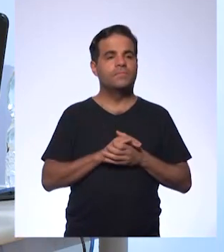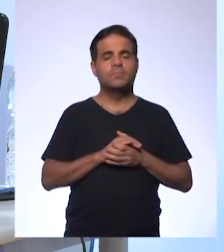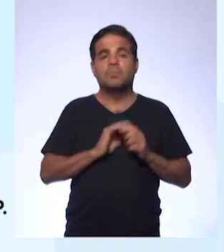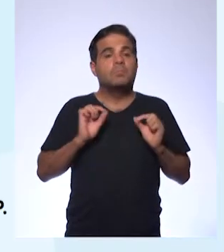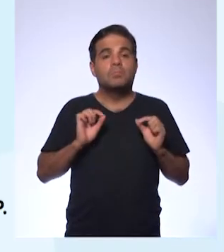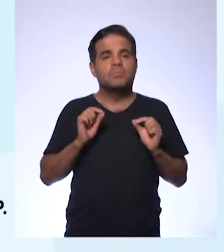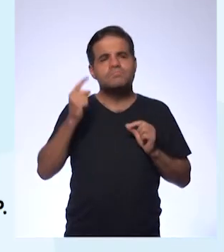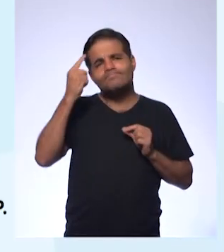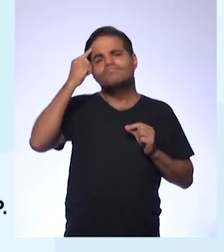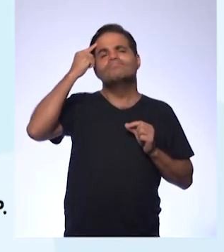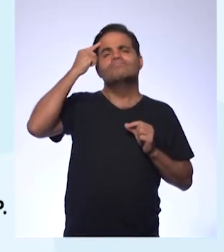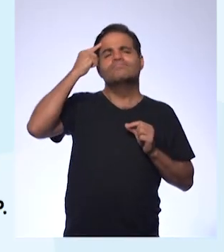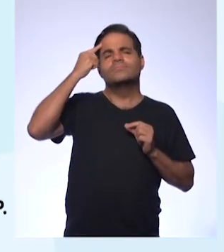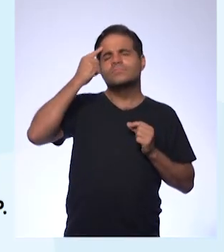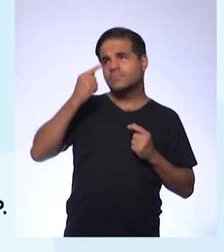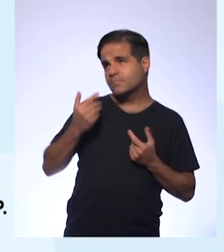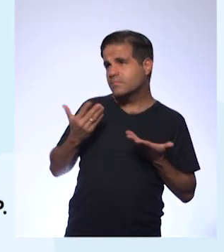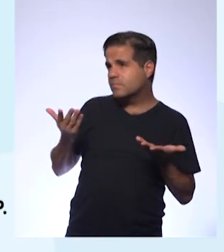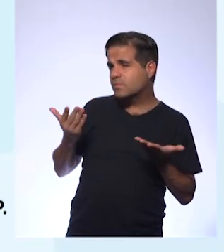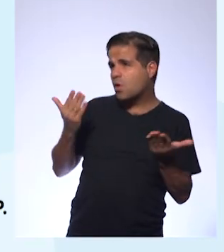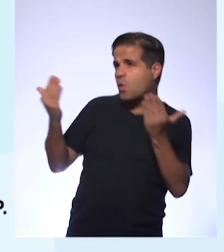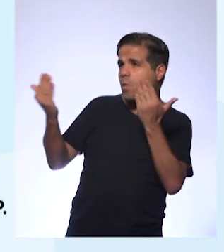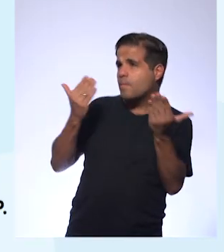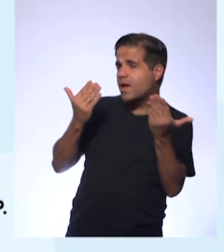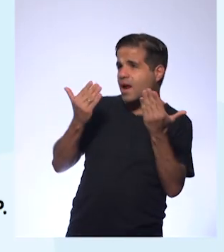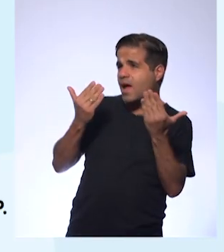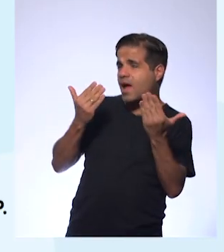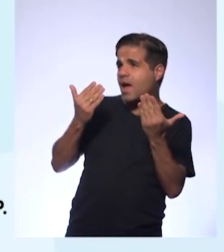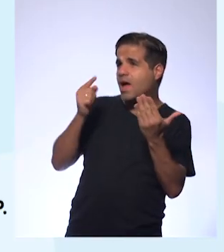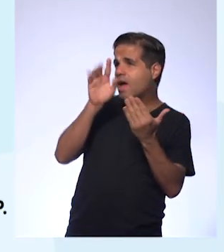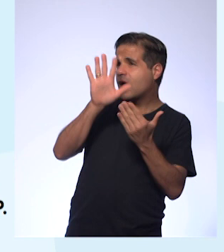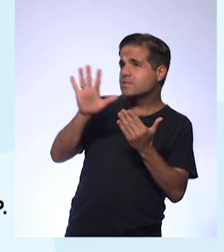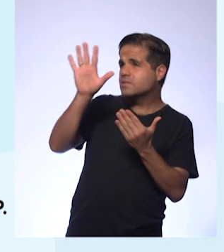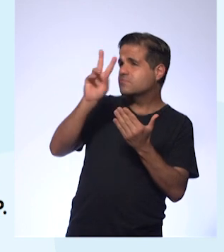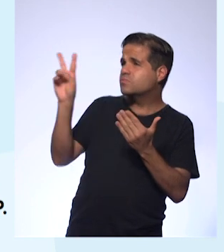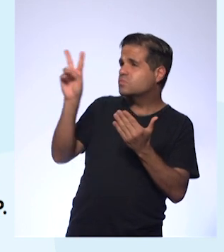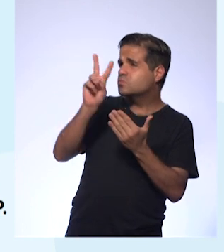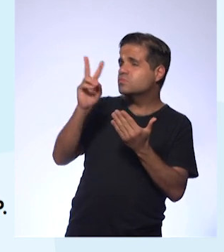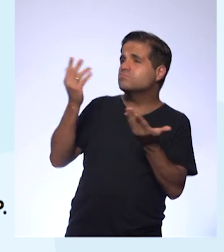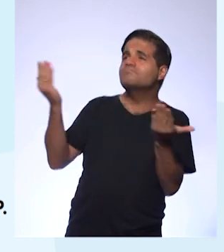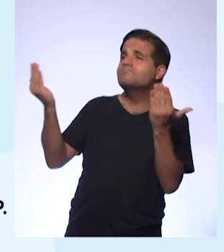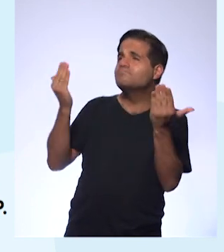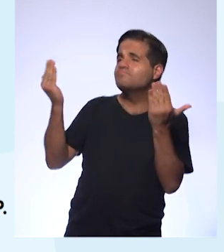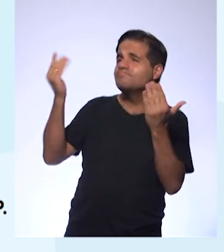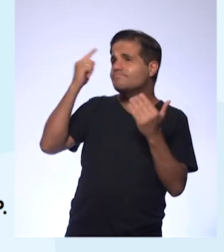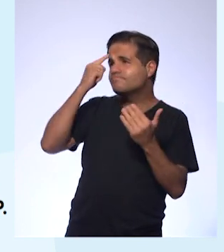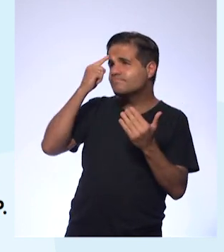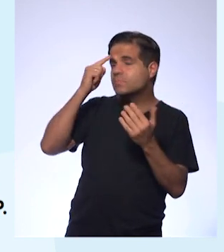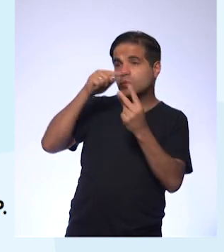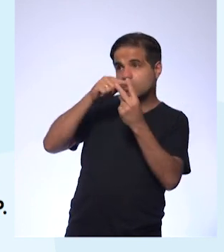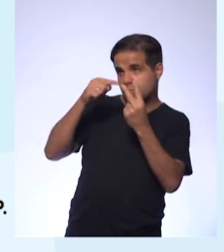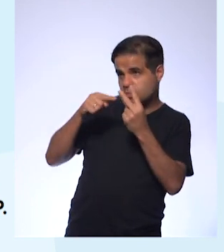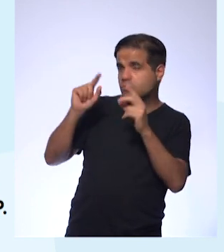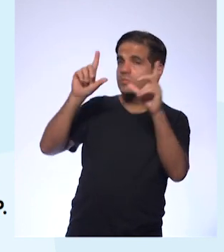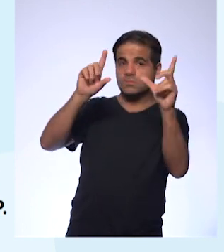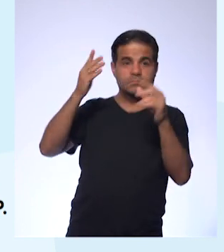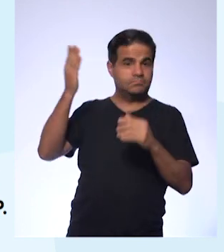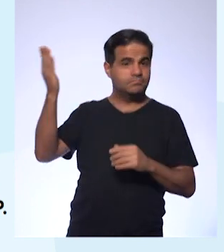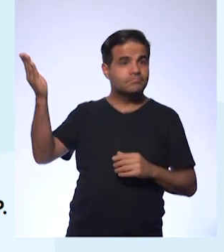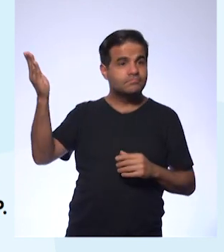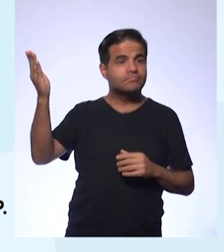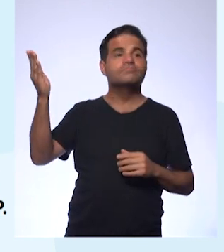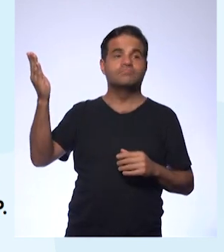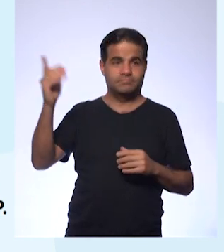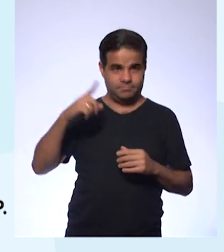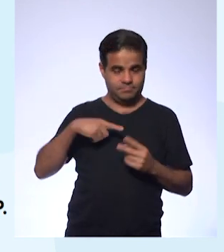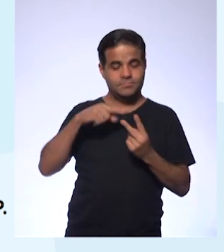lhe vem à mente ao comparar estas imagens? Nós temos 2 imagens aí, não é, Cíntia?